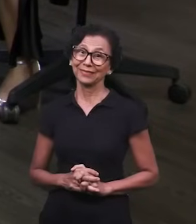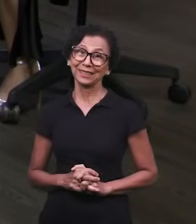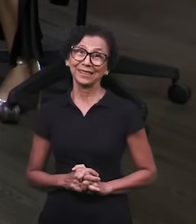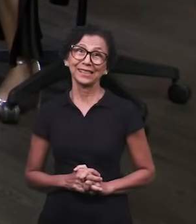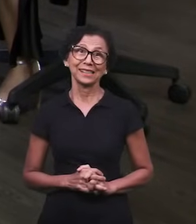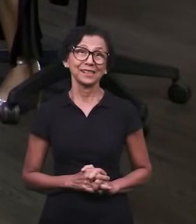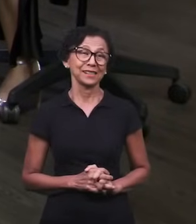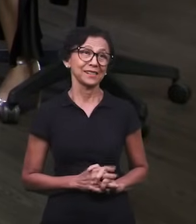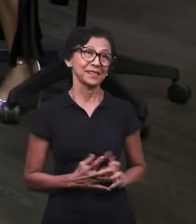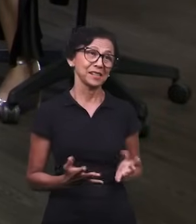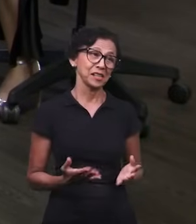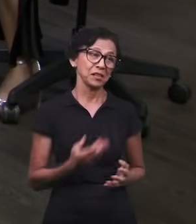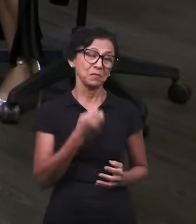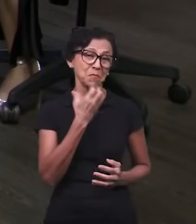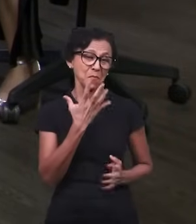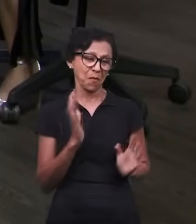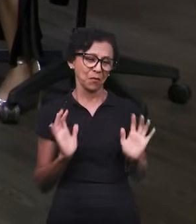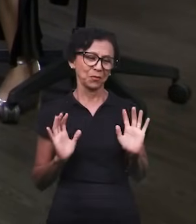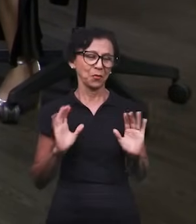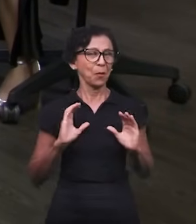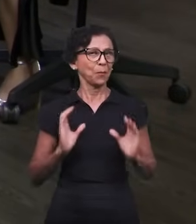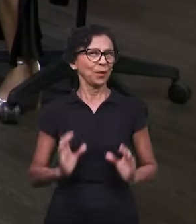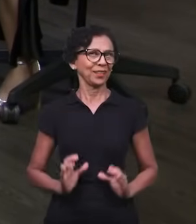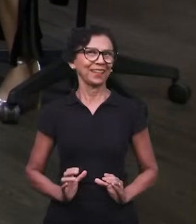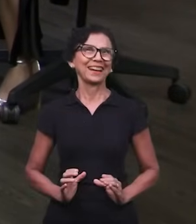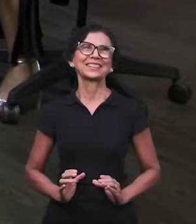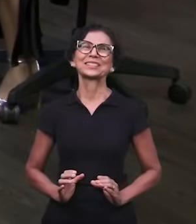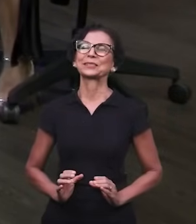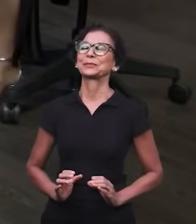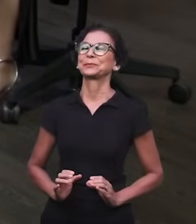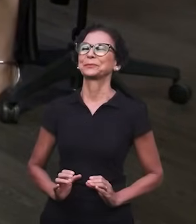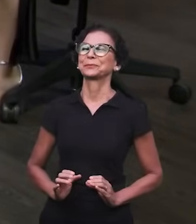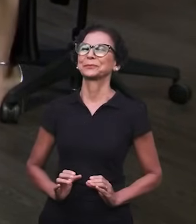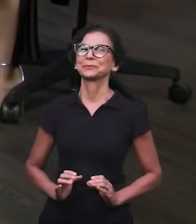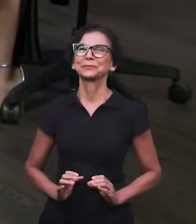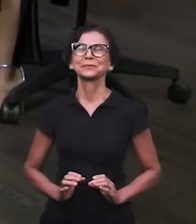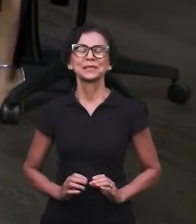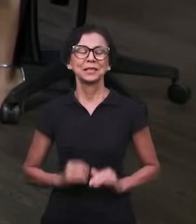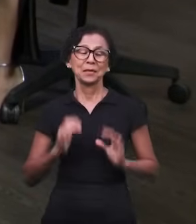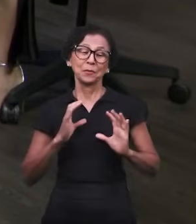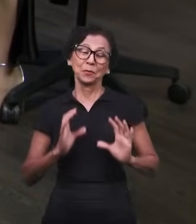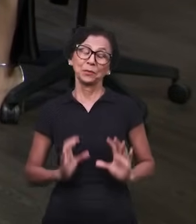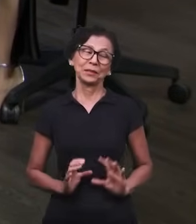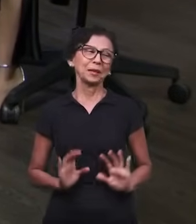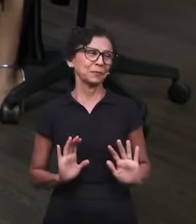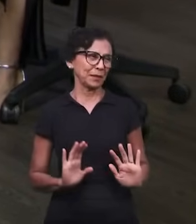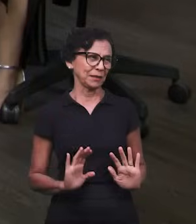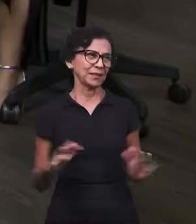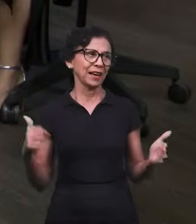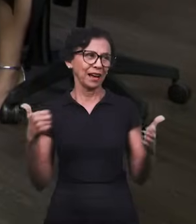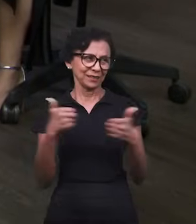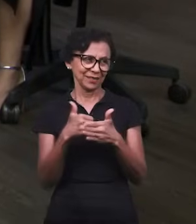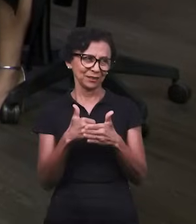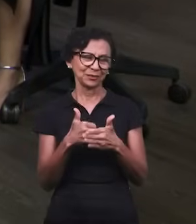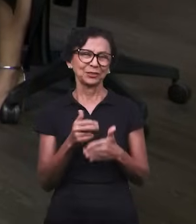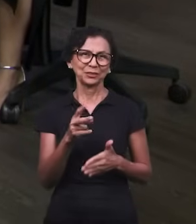Eu sempre me considerei um bom rapaz. Sempre me considerei um bom rapaz. Até hoje você é um bom